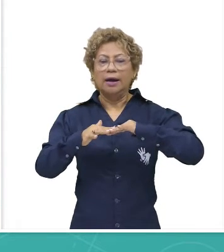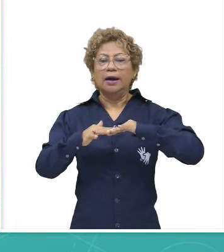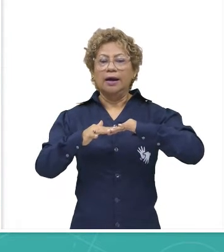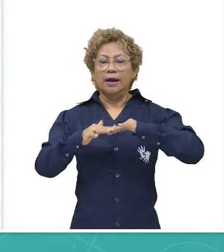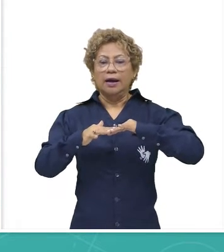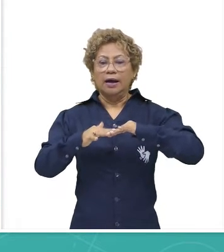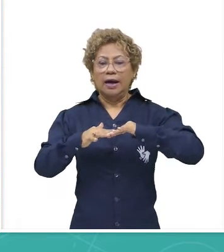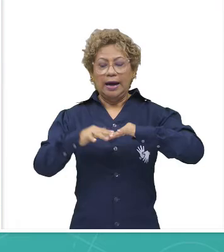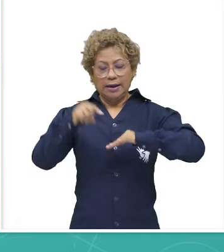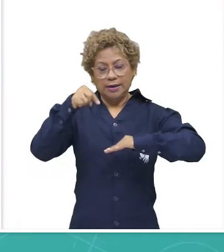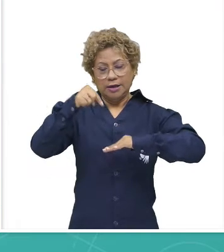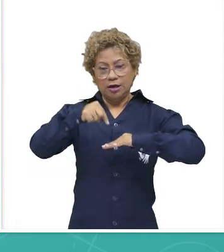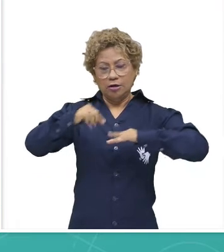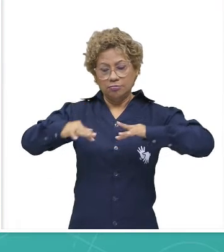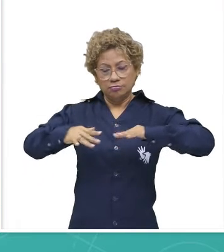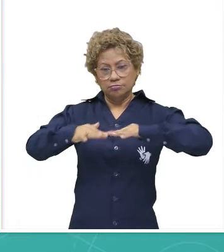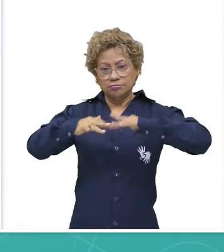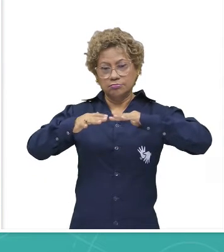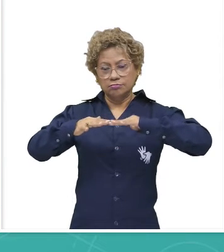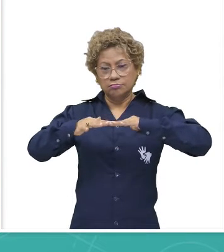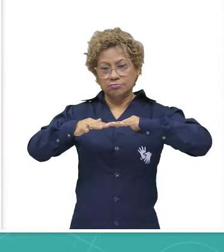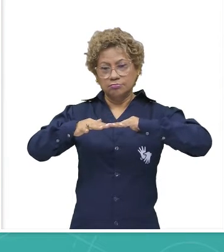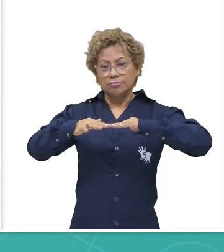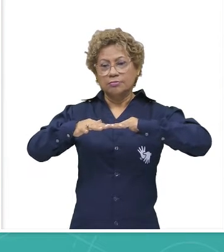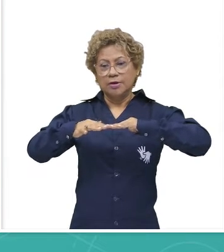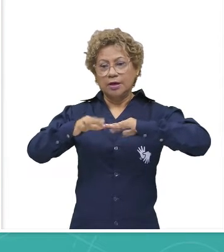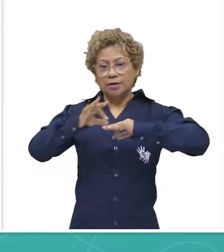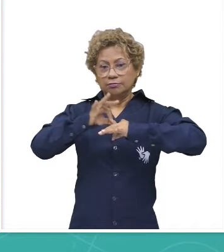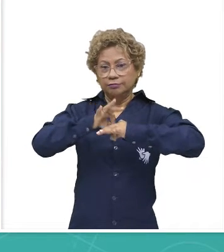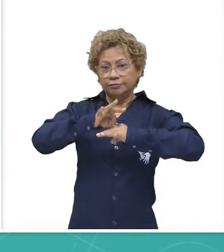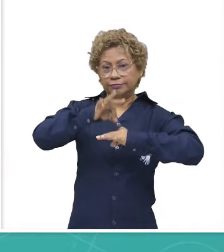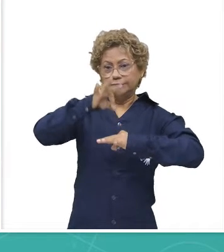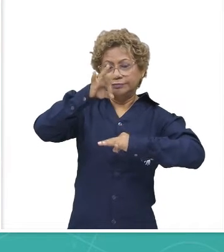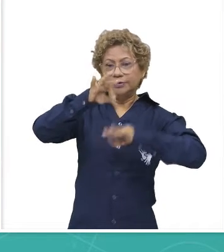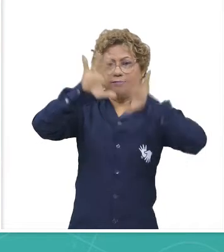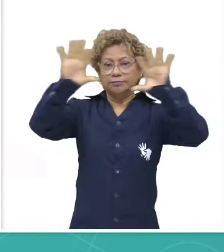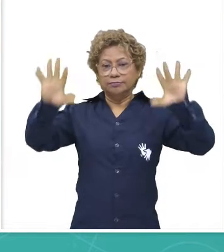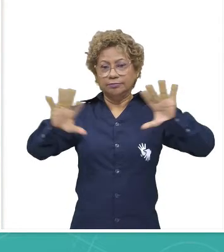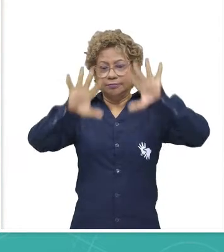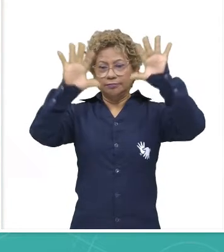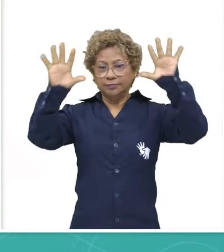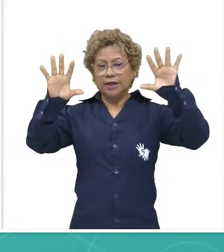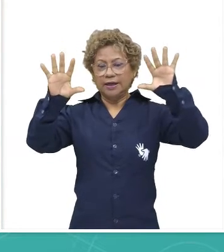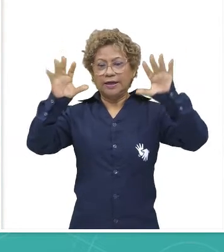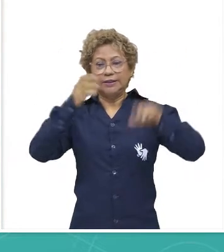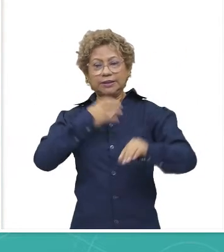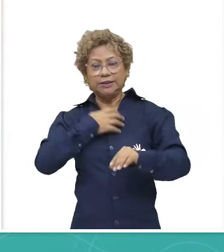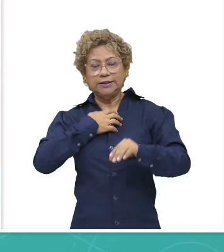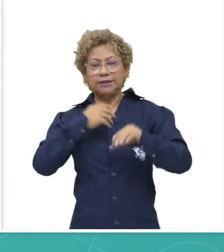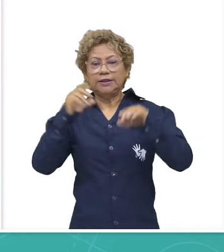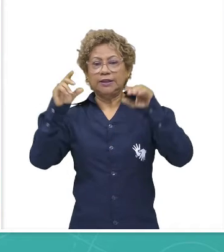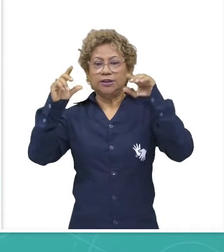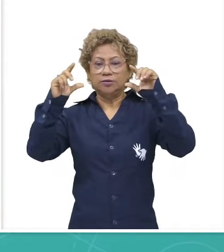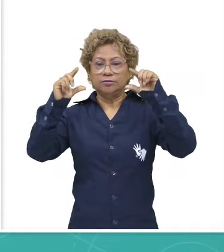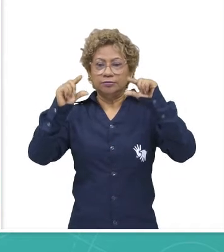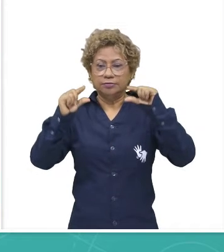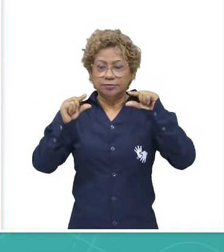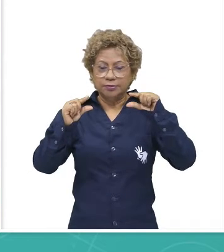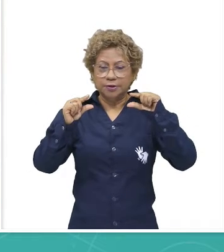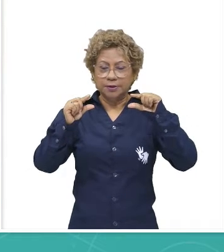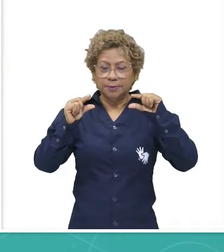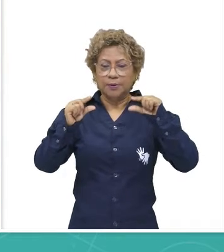pressão atmosférica ela é menor. Quando a pressão atmosférica é menor, a altitude é